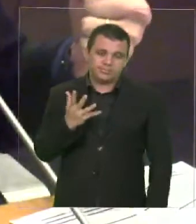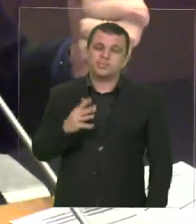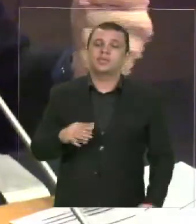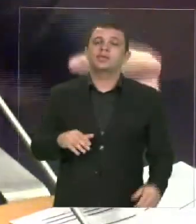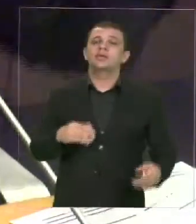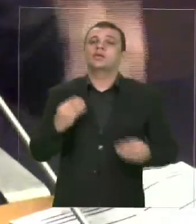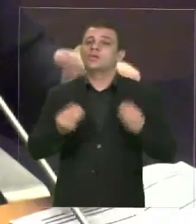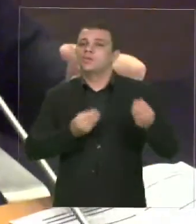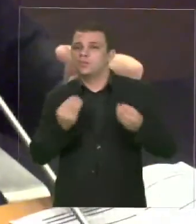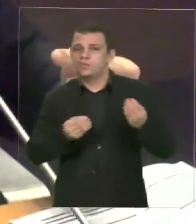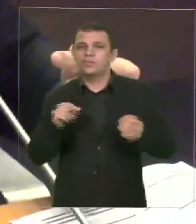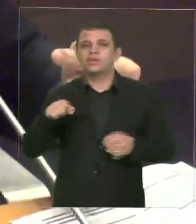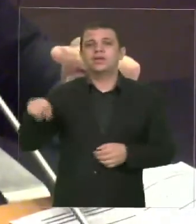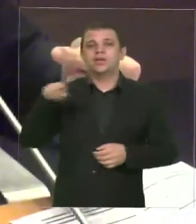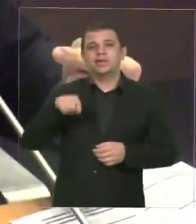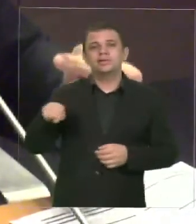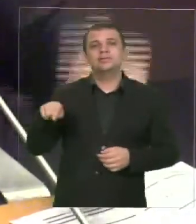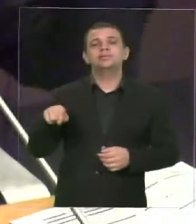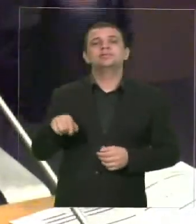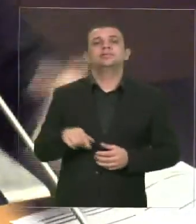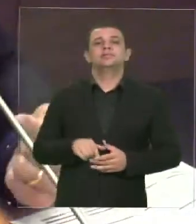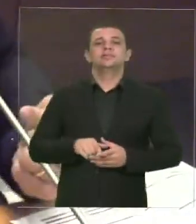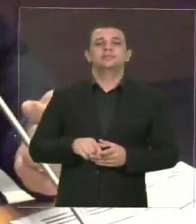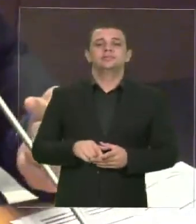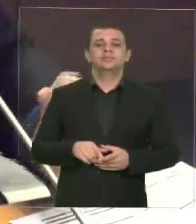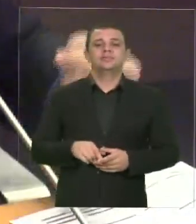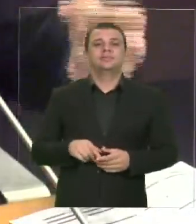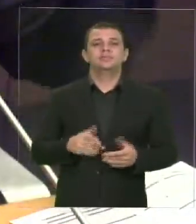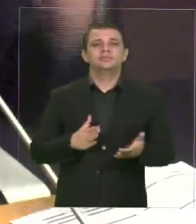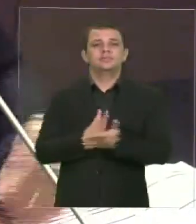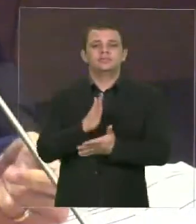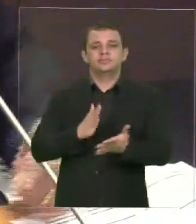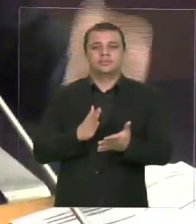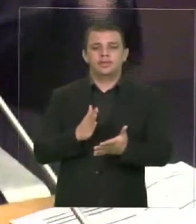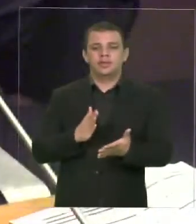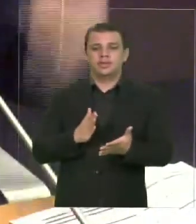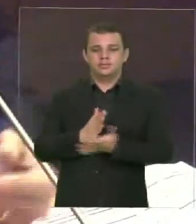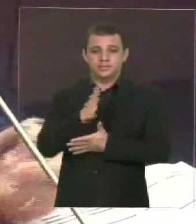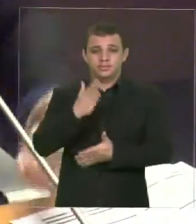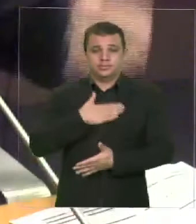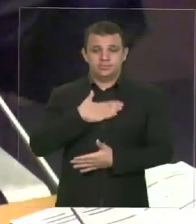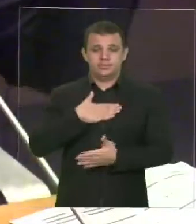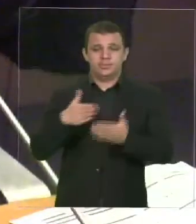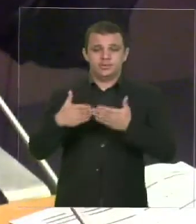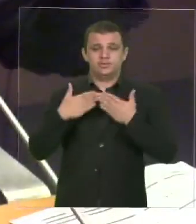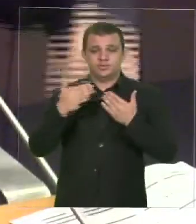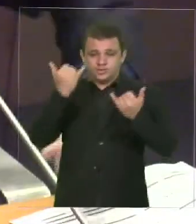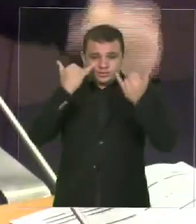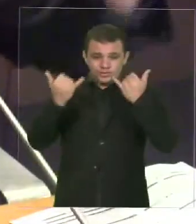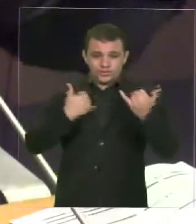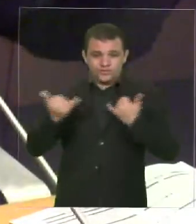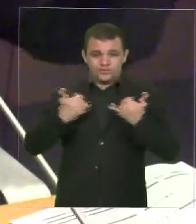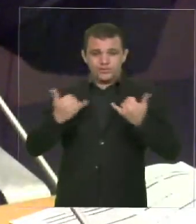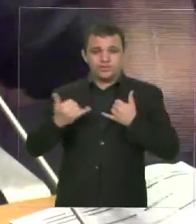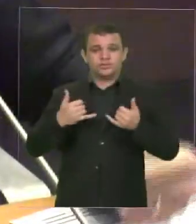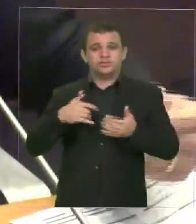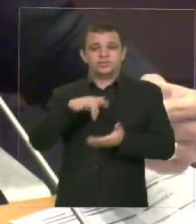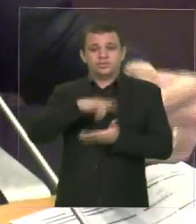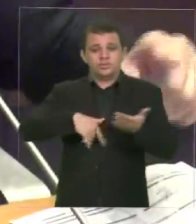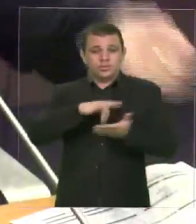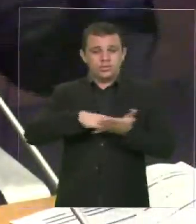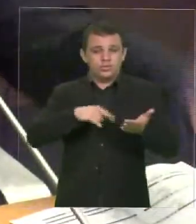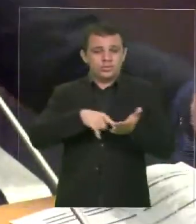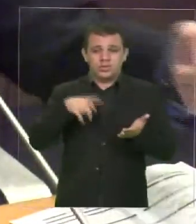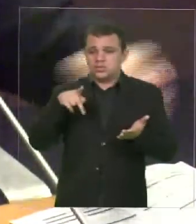de se negar a deferir um pedido de informação de um documento que é